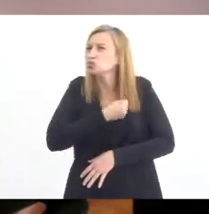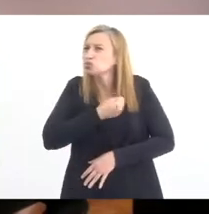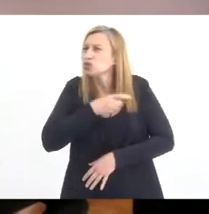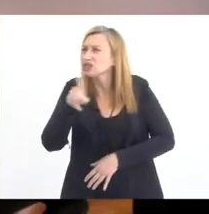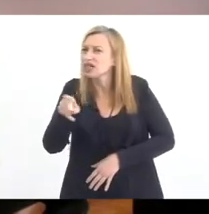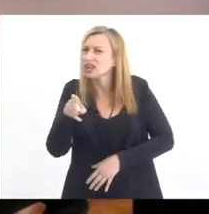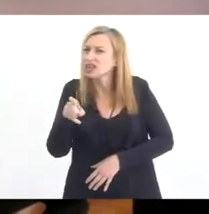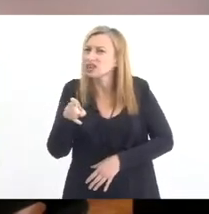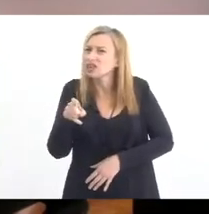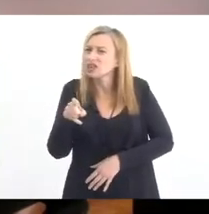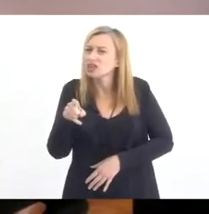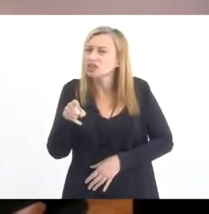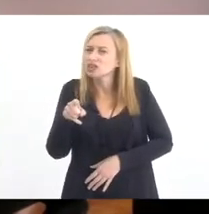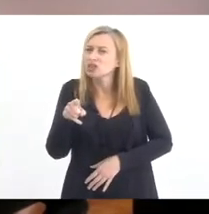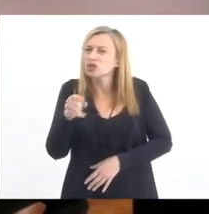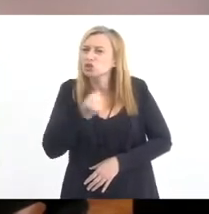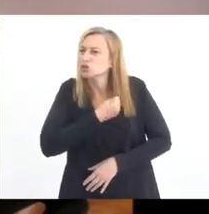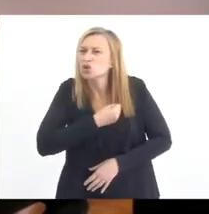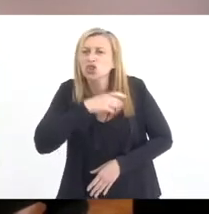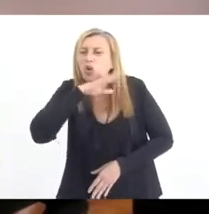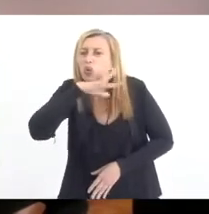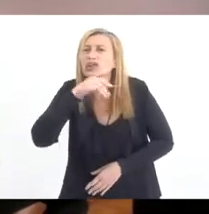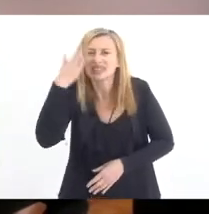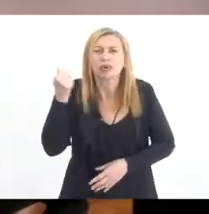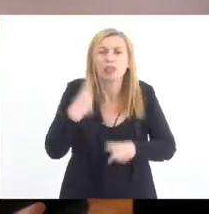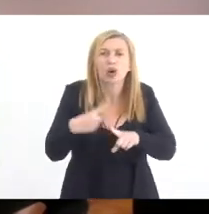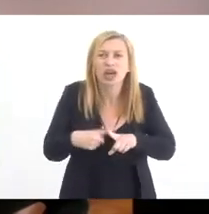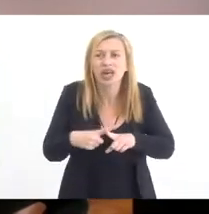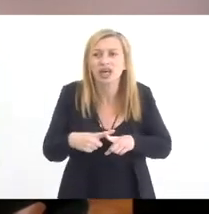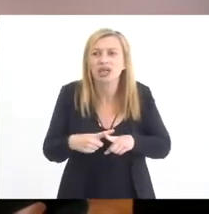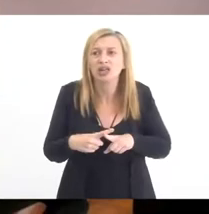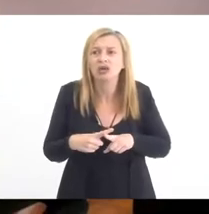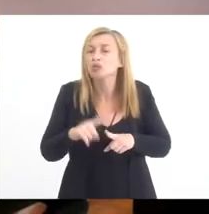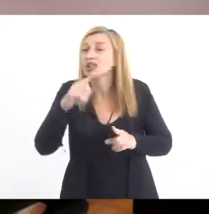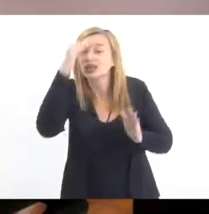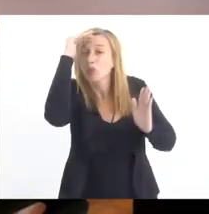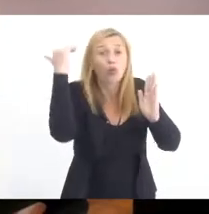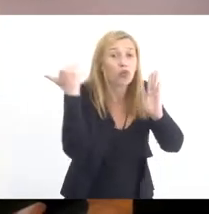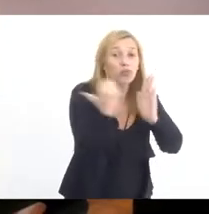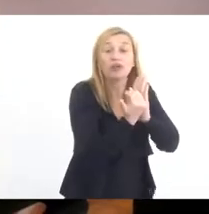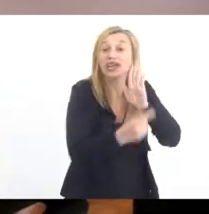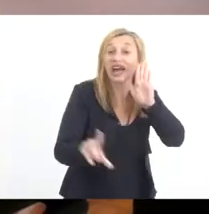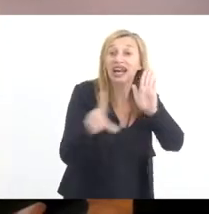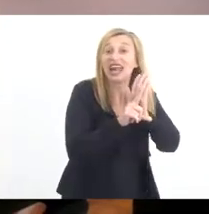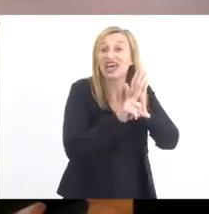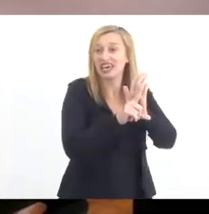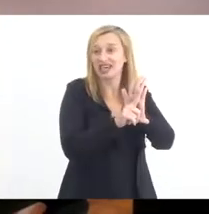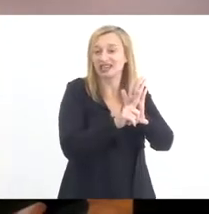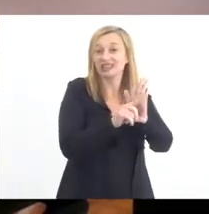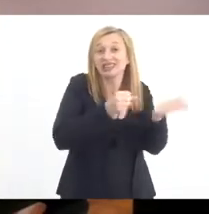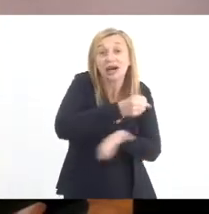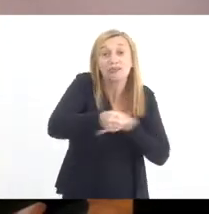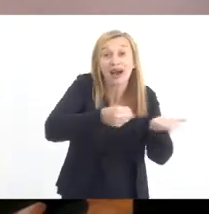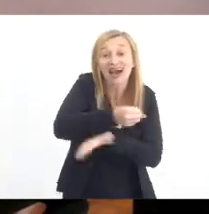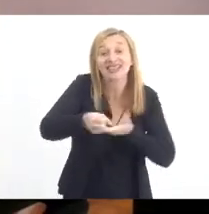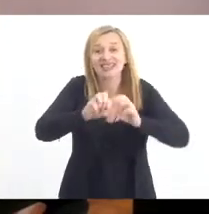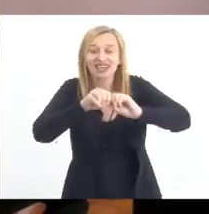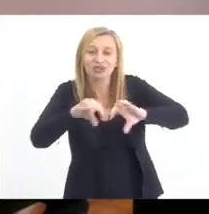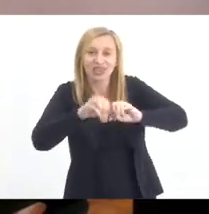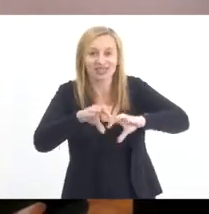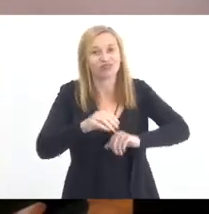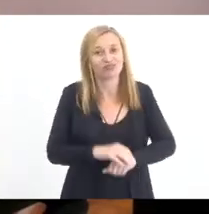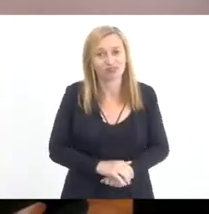teve uma nota horrível. Sabe por quê? Porque não cumpriu a lei de diretrizes e bases da